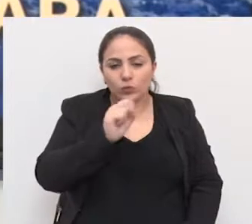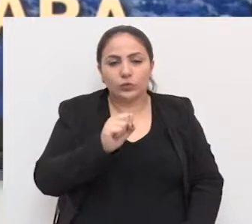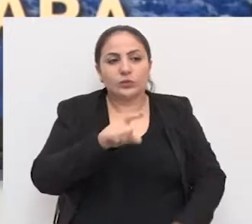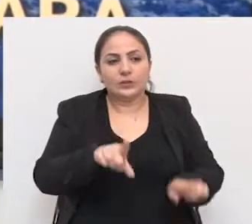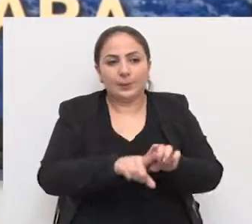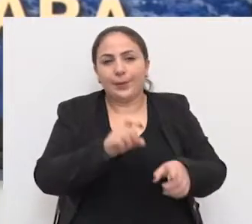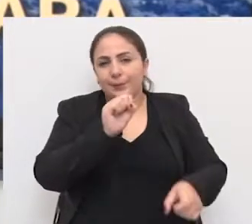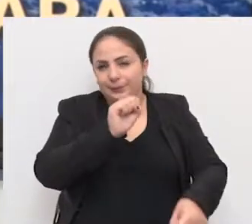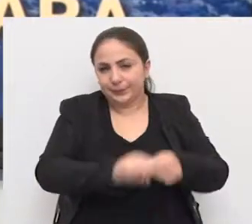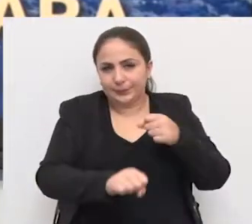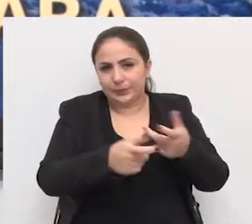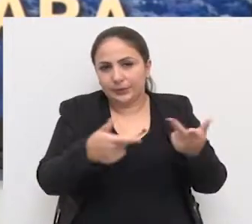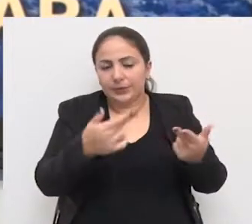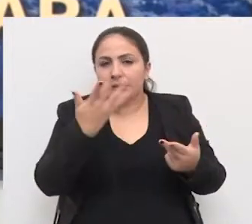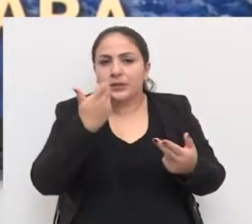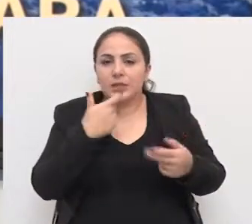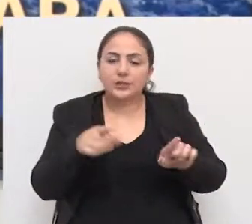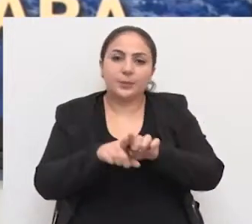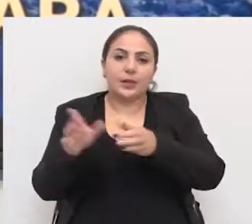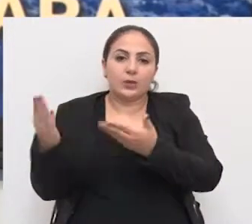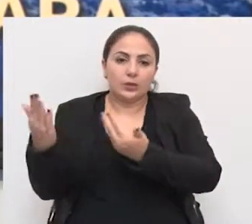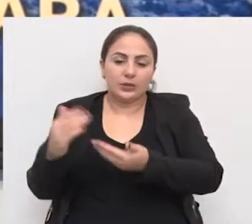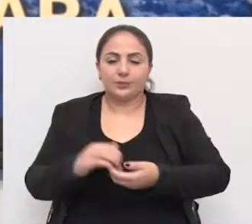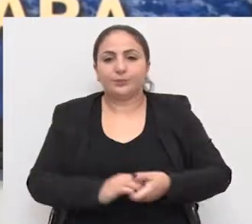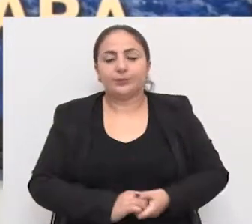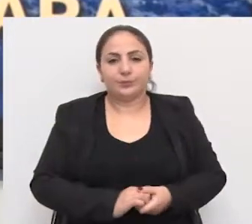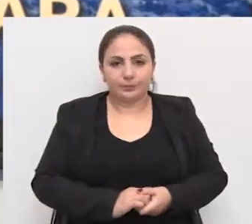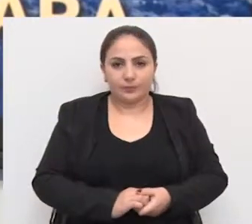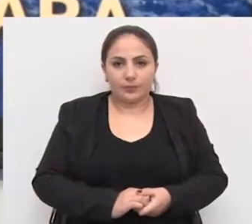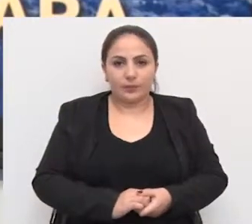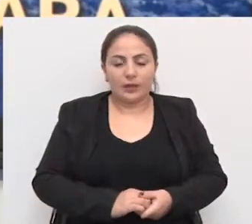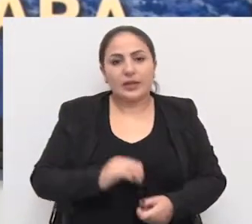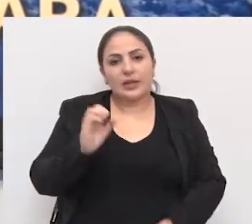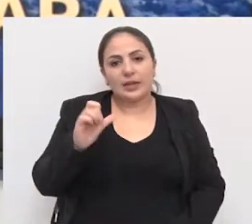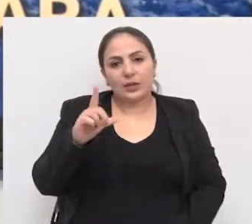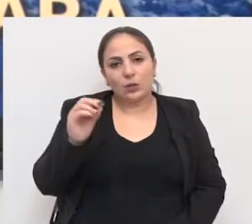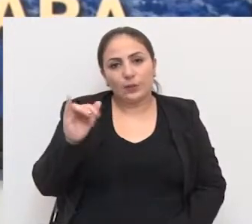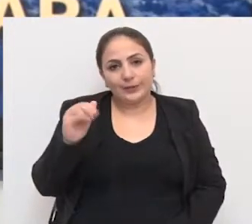e à Exploração Sexual de Crianças e Adolescentes.